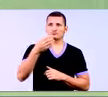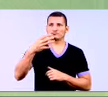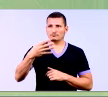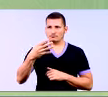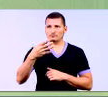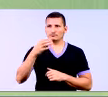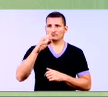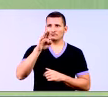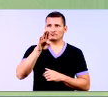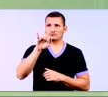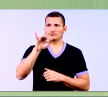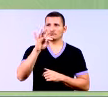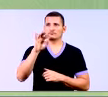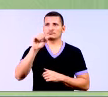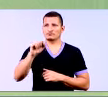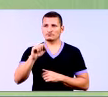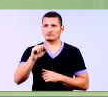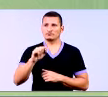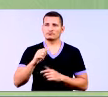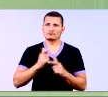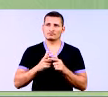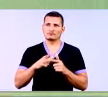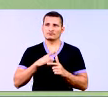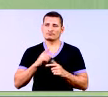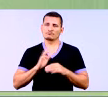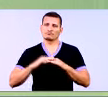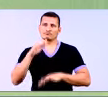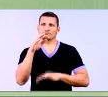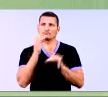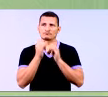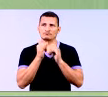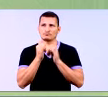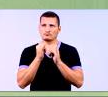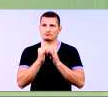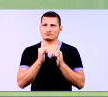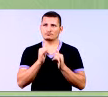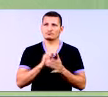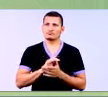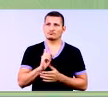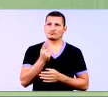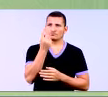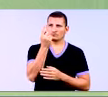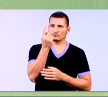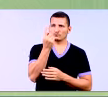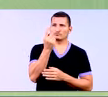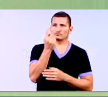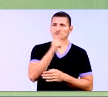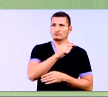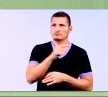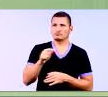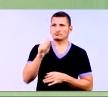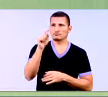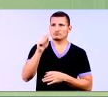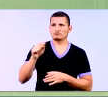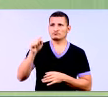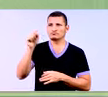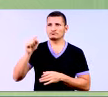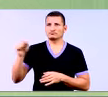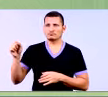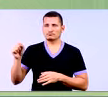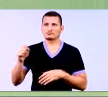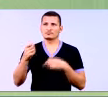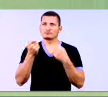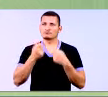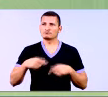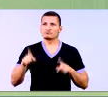com 64 bits eu estou levando muito mais informação numa única viagem, num único clock, num único ciclo. Eu não preciso